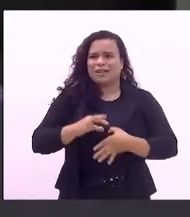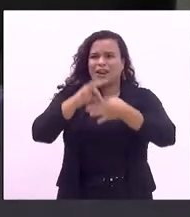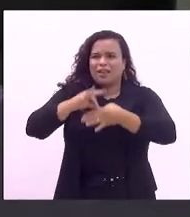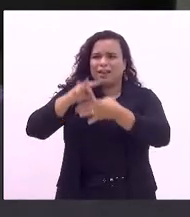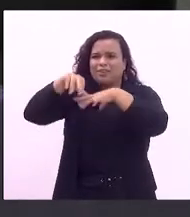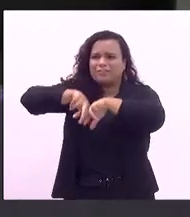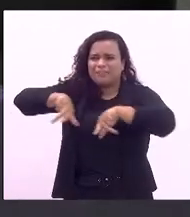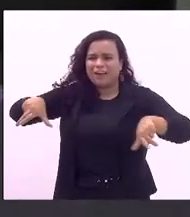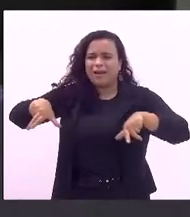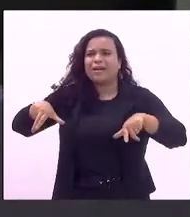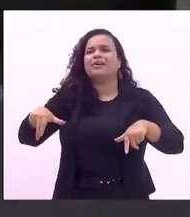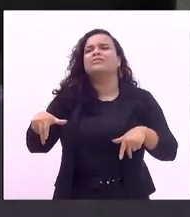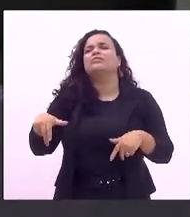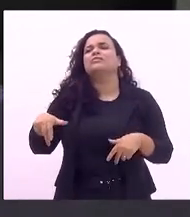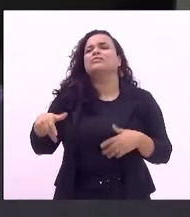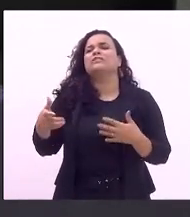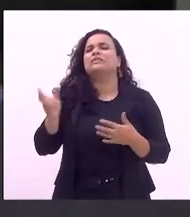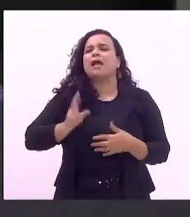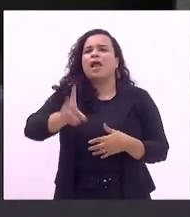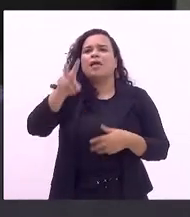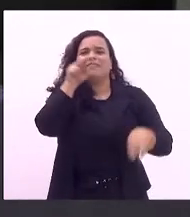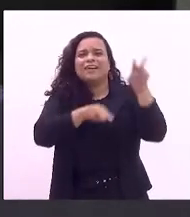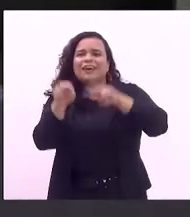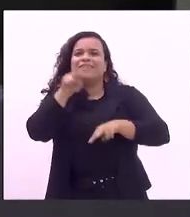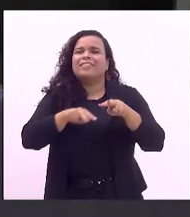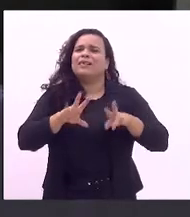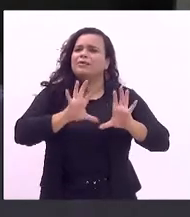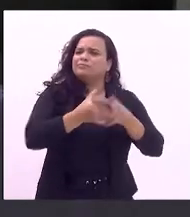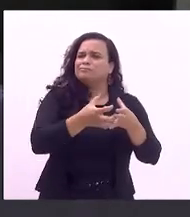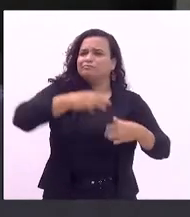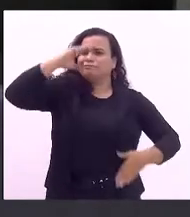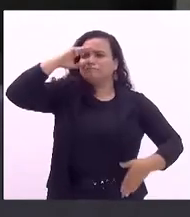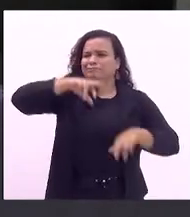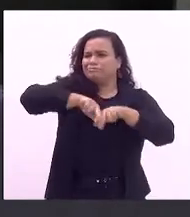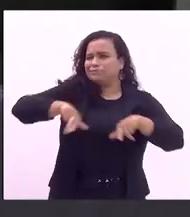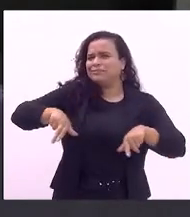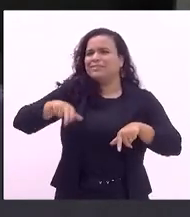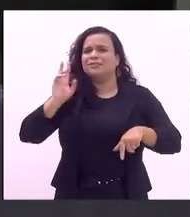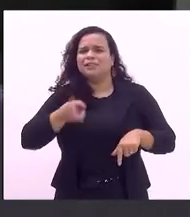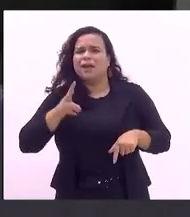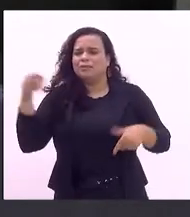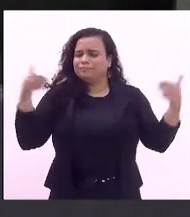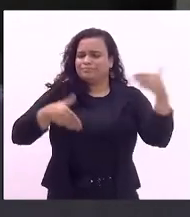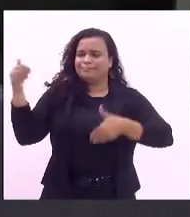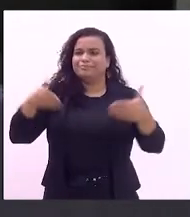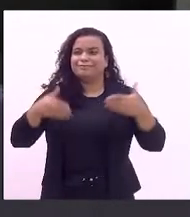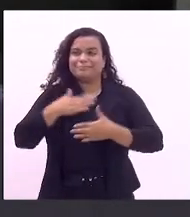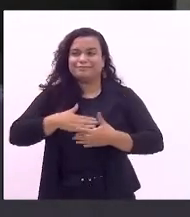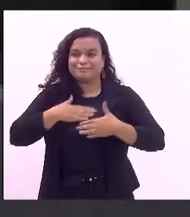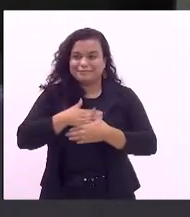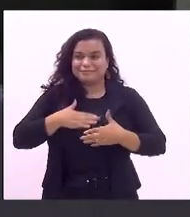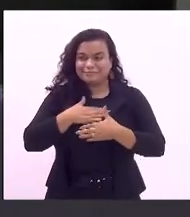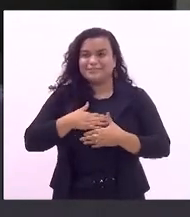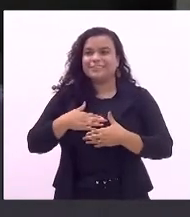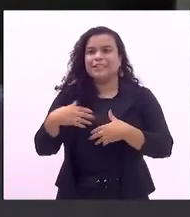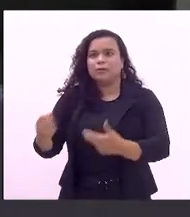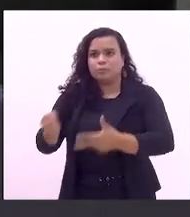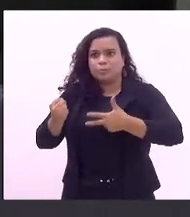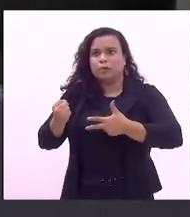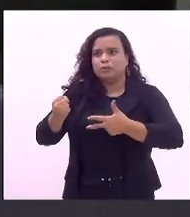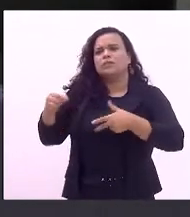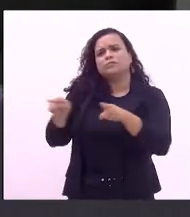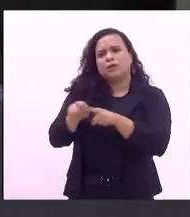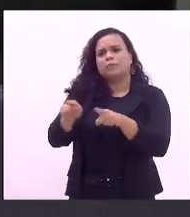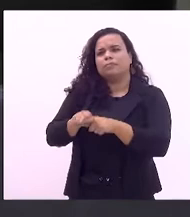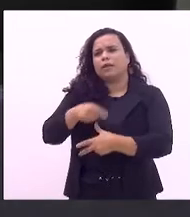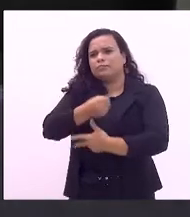presença de diversas autoridades sempre prestigiando as corporações todo mundo prestigia os outros poderes também